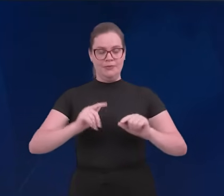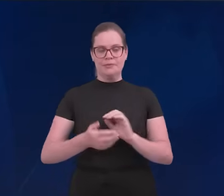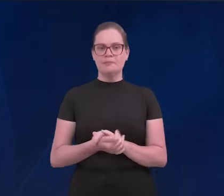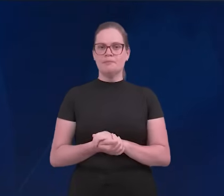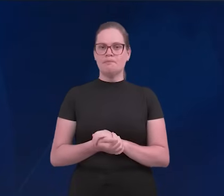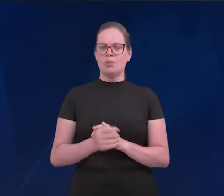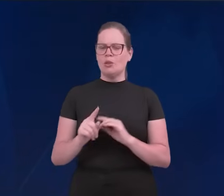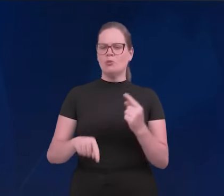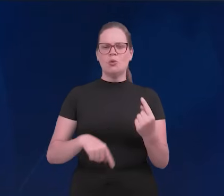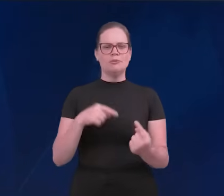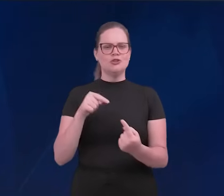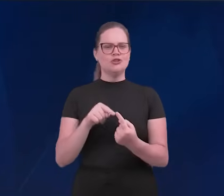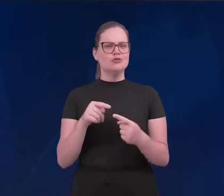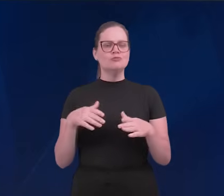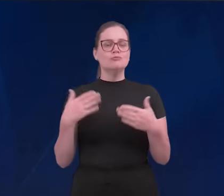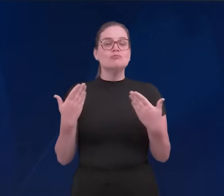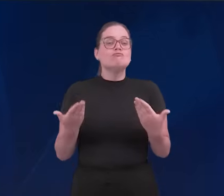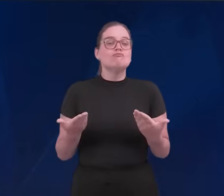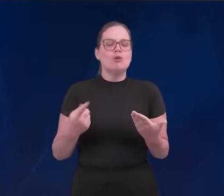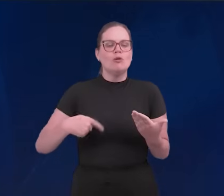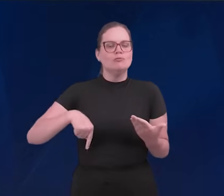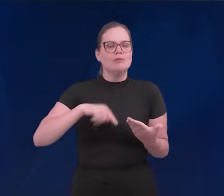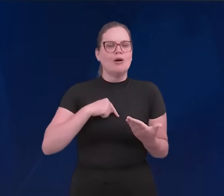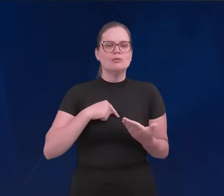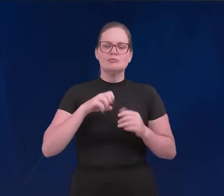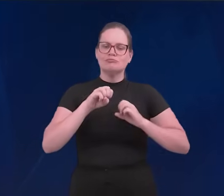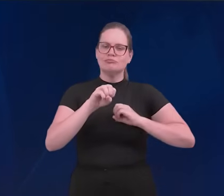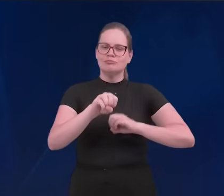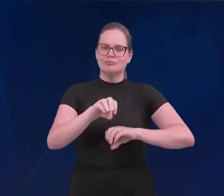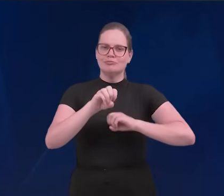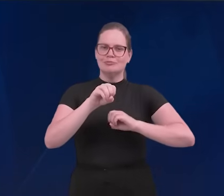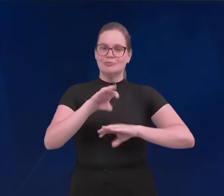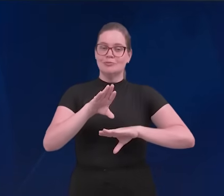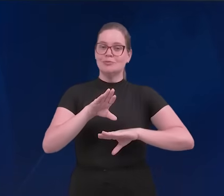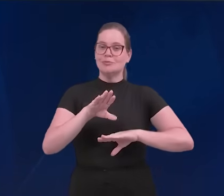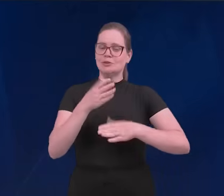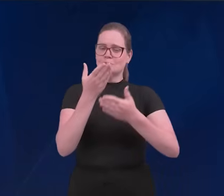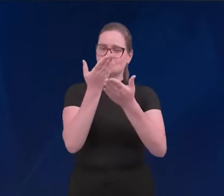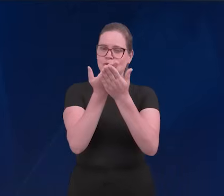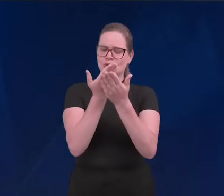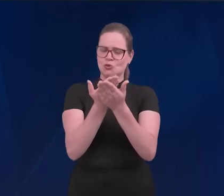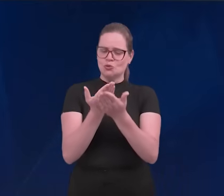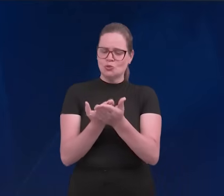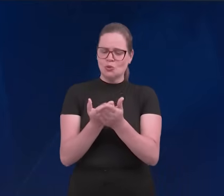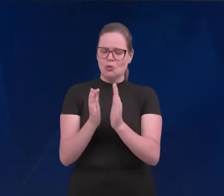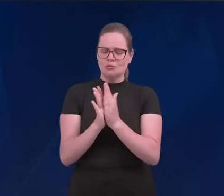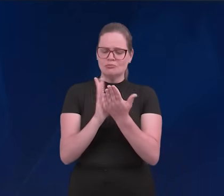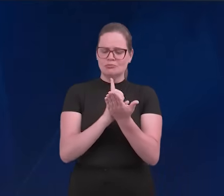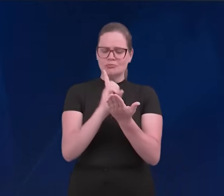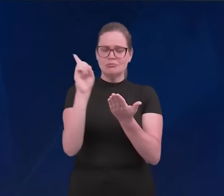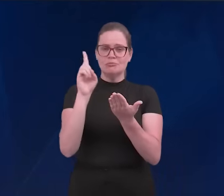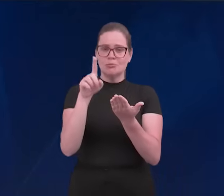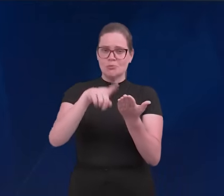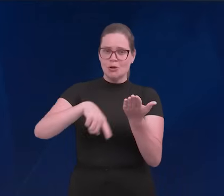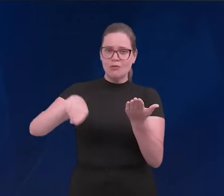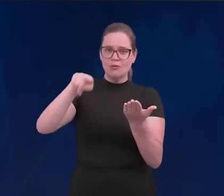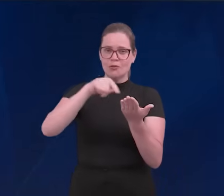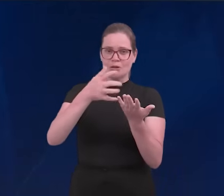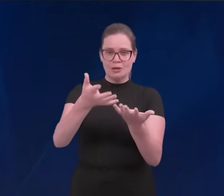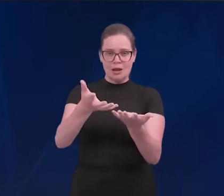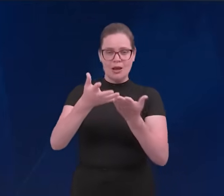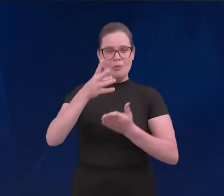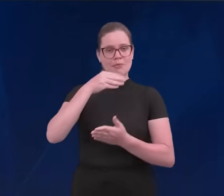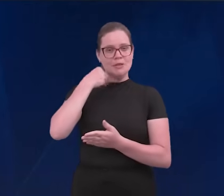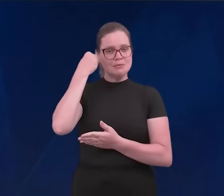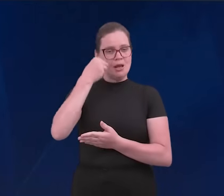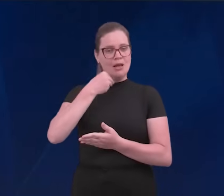por meio deste programa, é transmitir estudos bíblicos de interesse para aqueles que desejam uma experiência